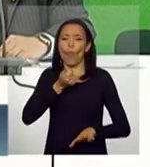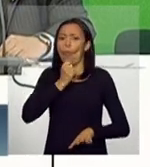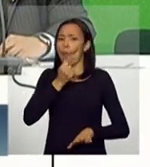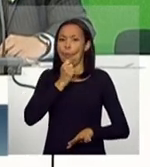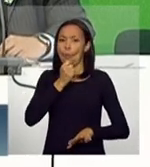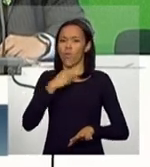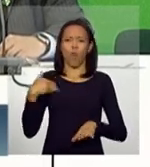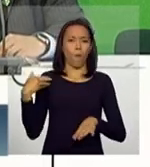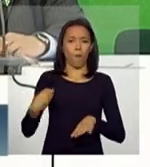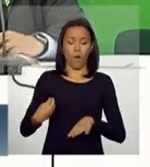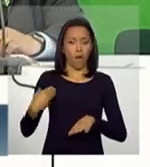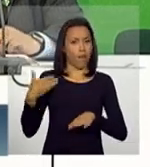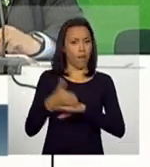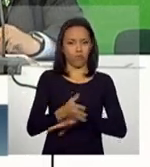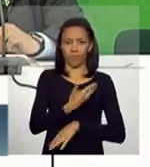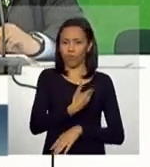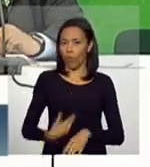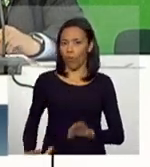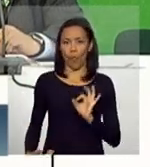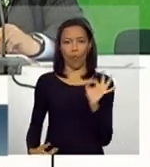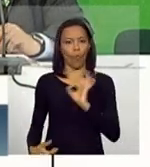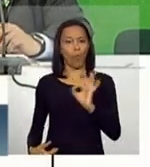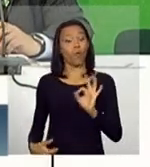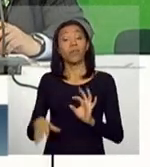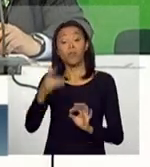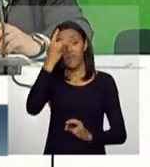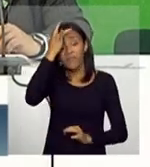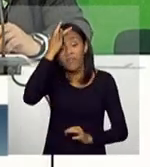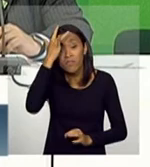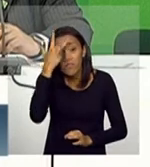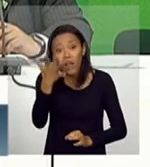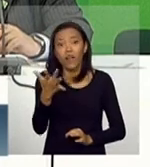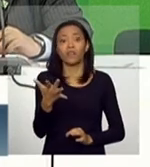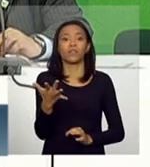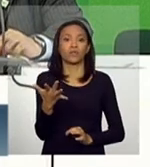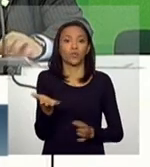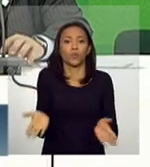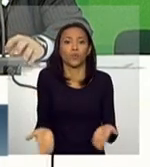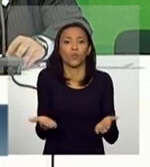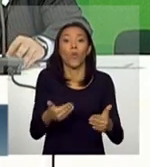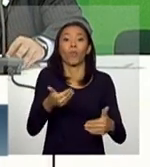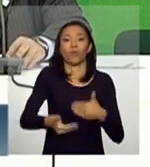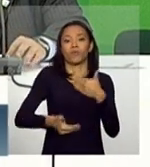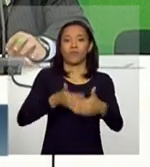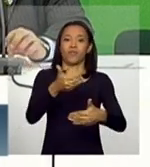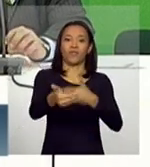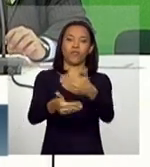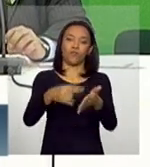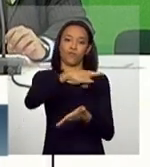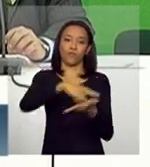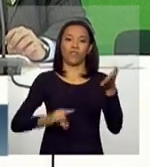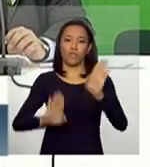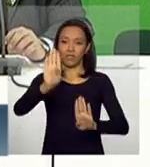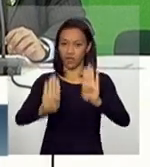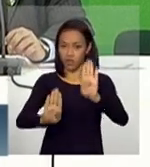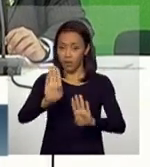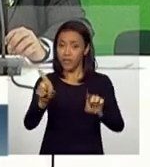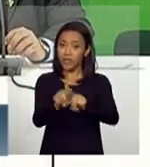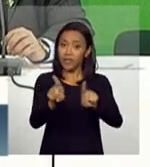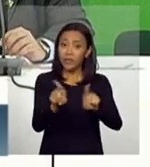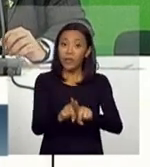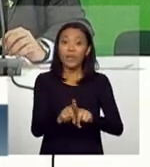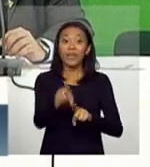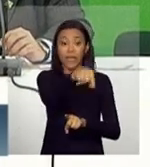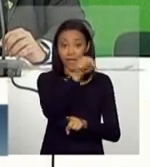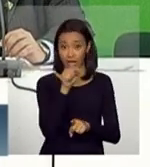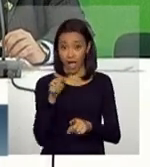incluí-la. E retiramos, para facilitar ainda mais o processo de licitação e o acesso das